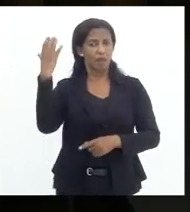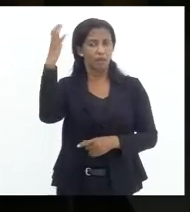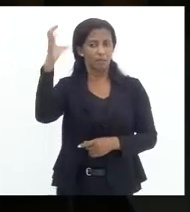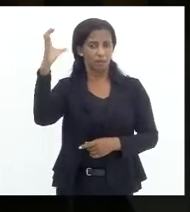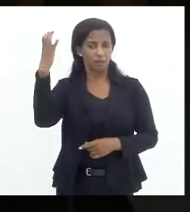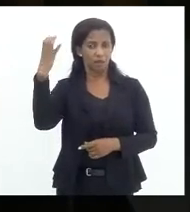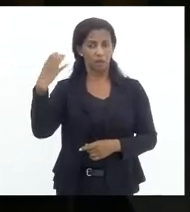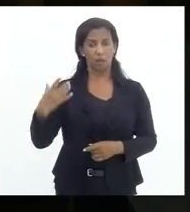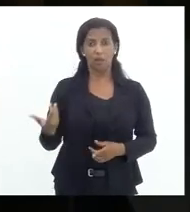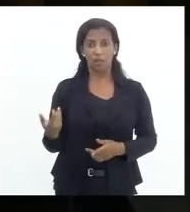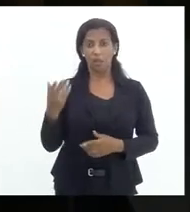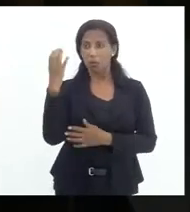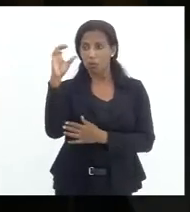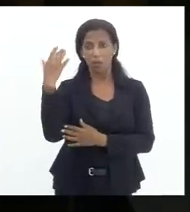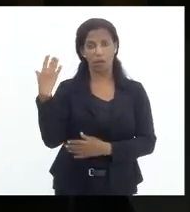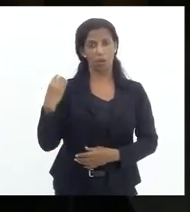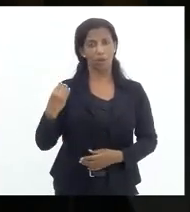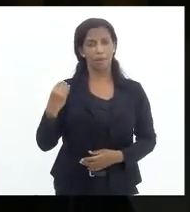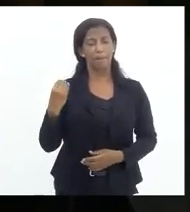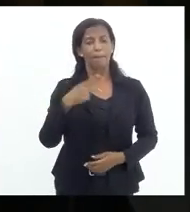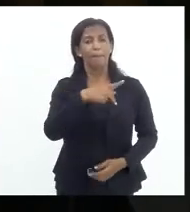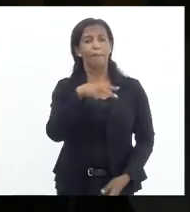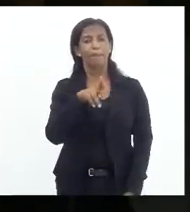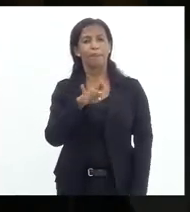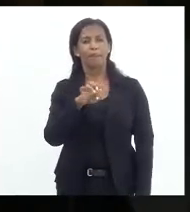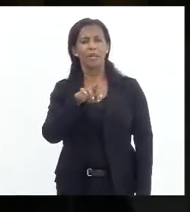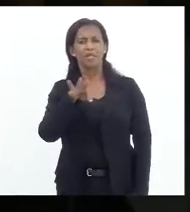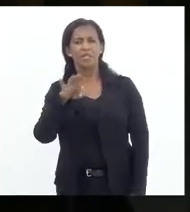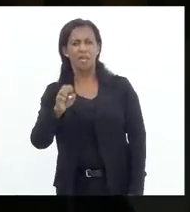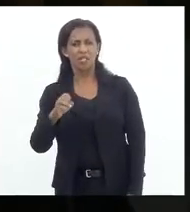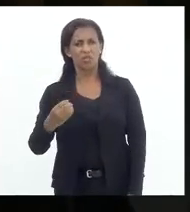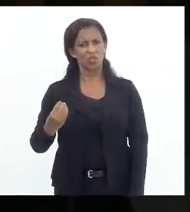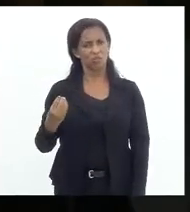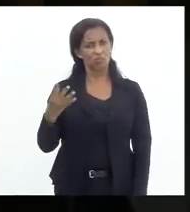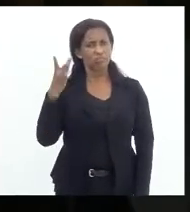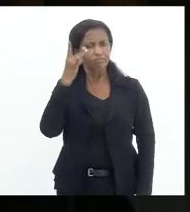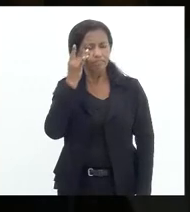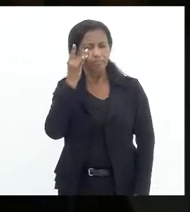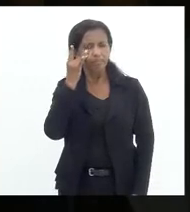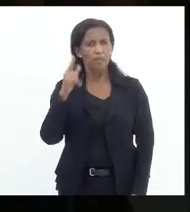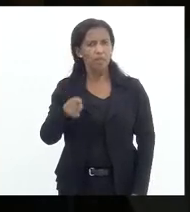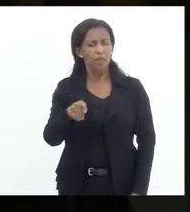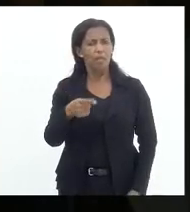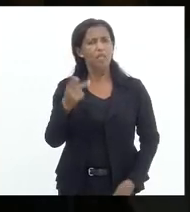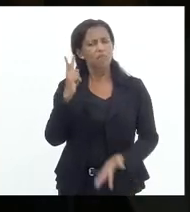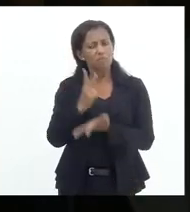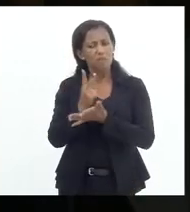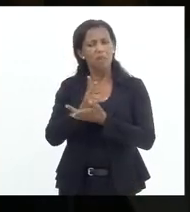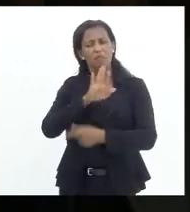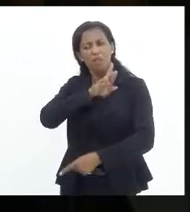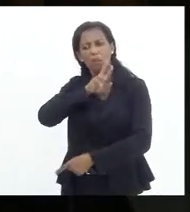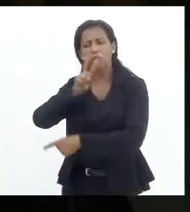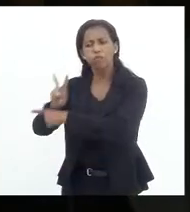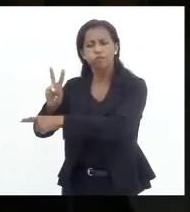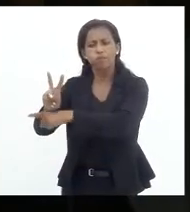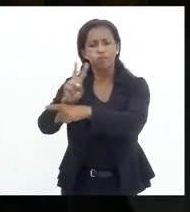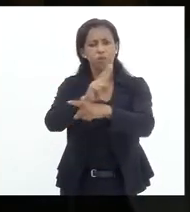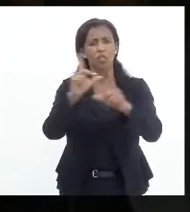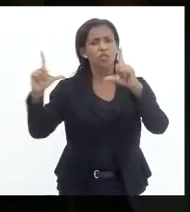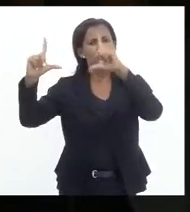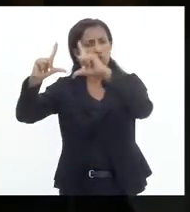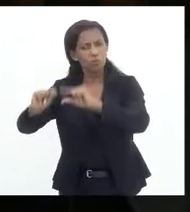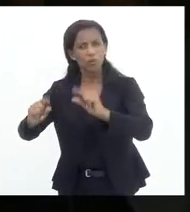Niterói presente vinha cumprindo Como eu disse um papel relevantíssimo no sentido da contenção da violência e da redução